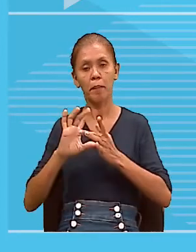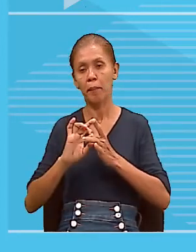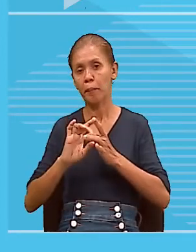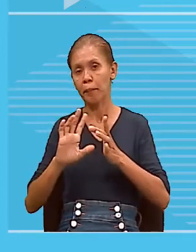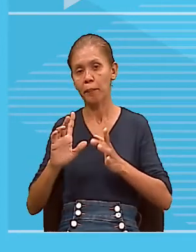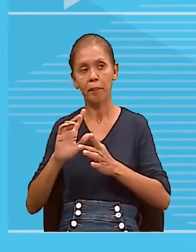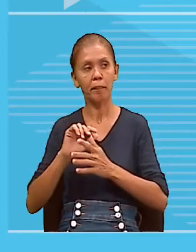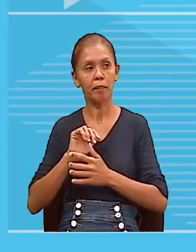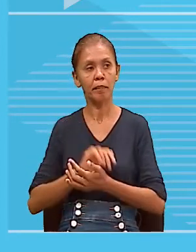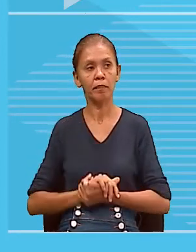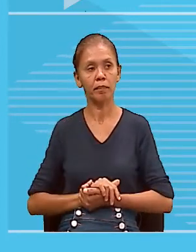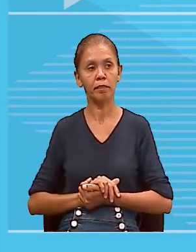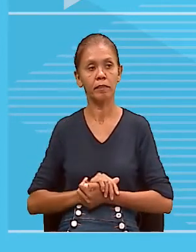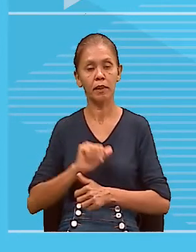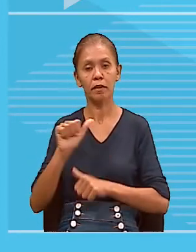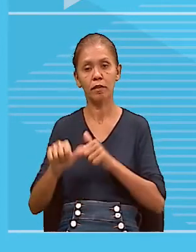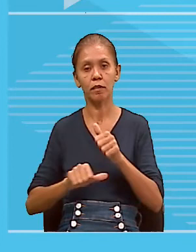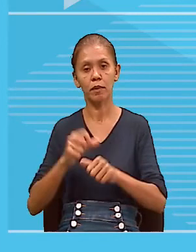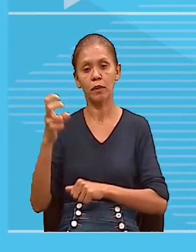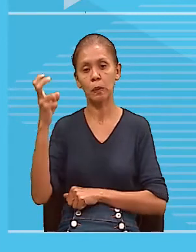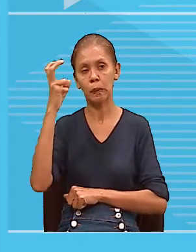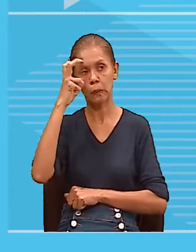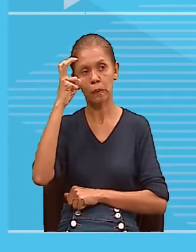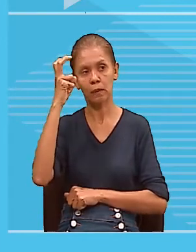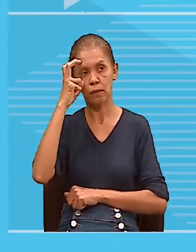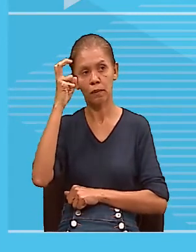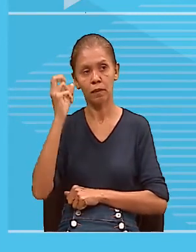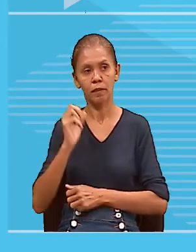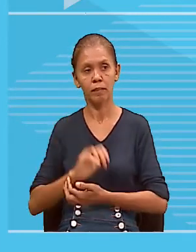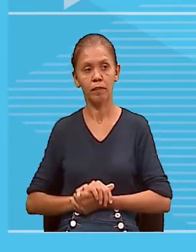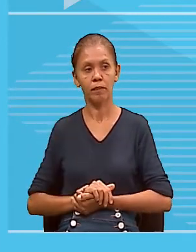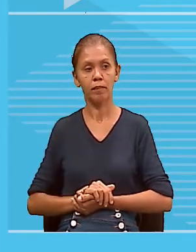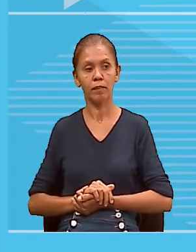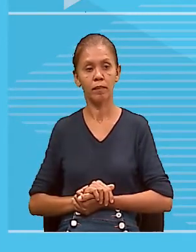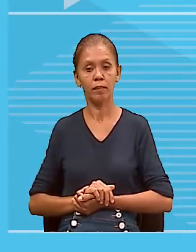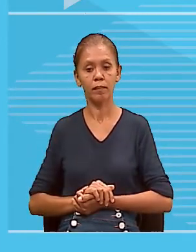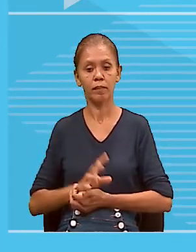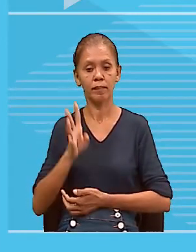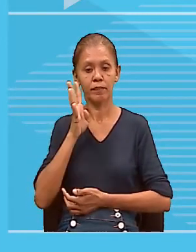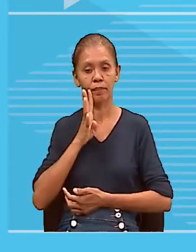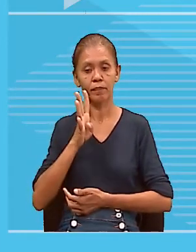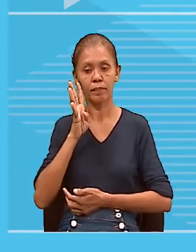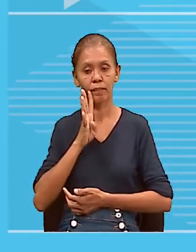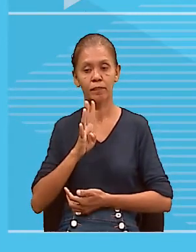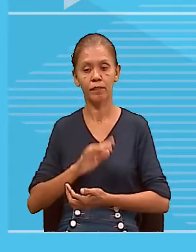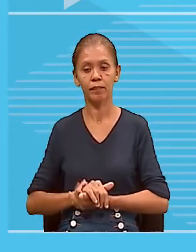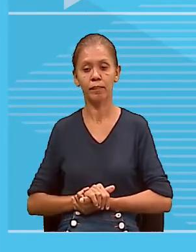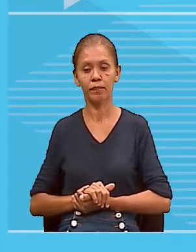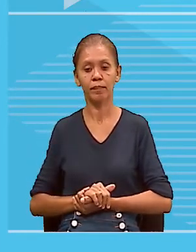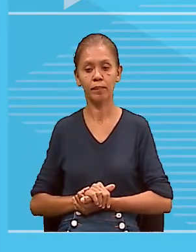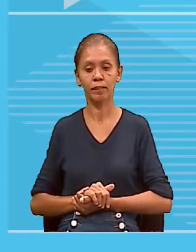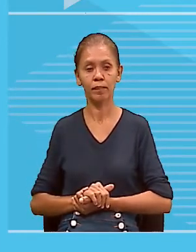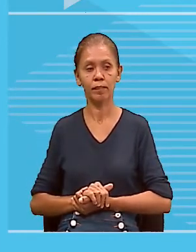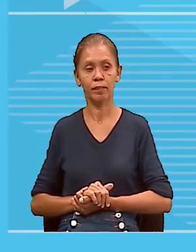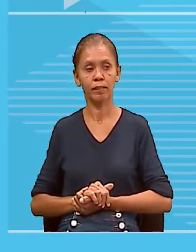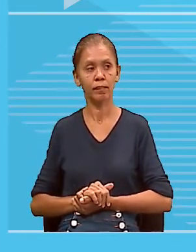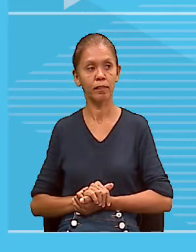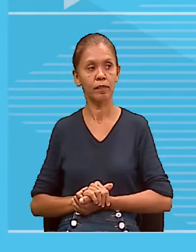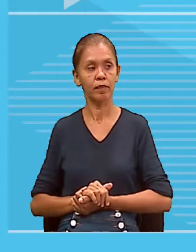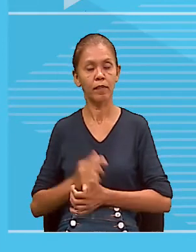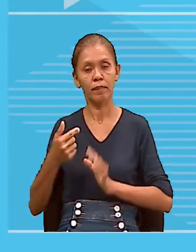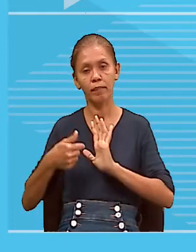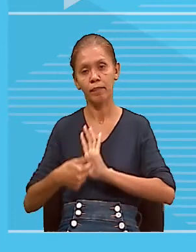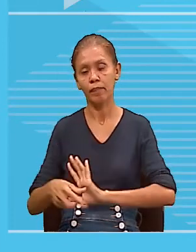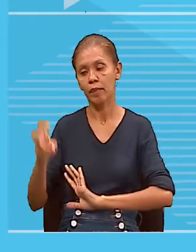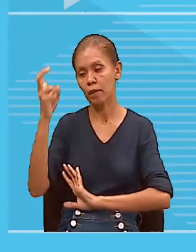transformar numa cultura também de massa de boa beleza meu rei Beleza meu rei tá aí um pouquinho da cultura